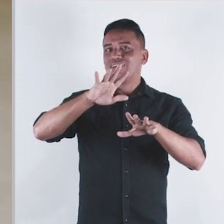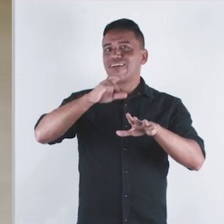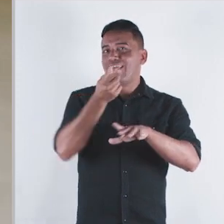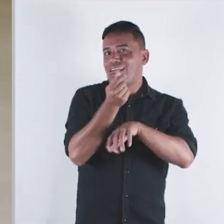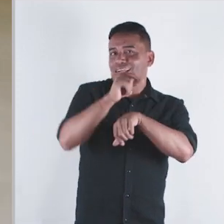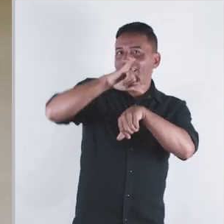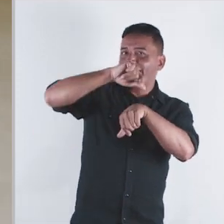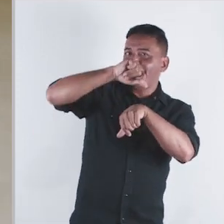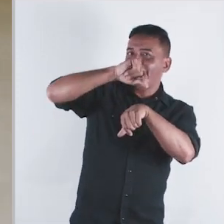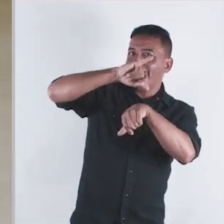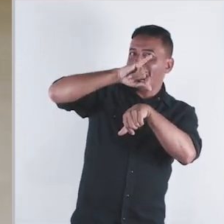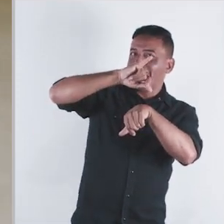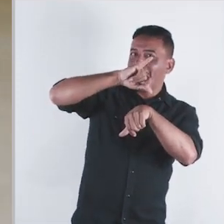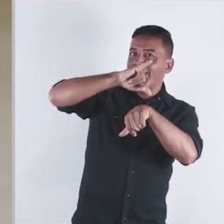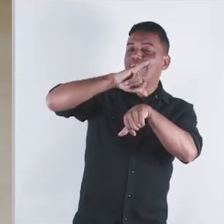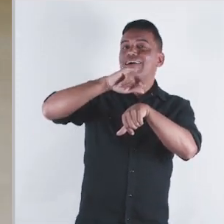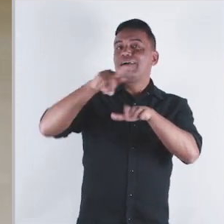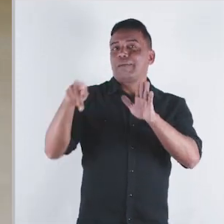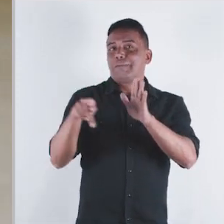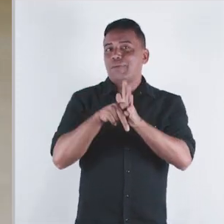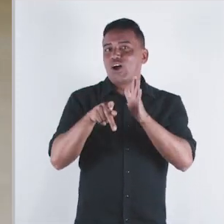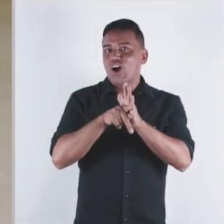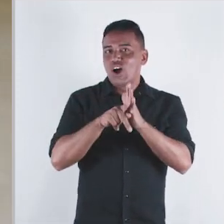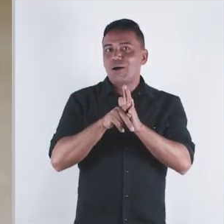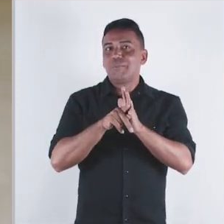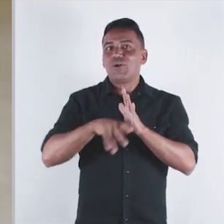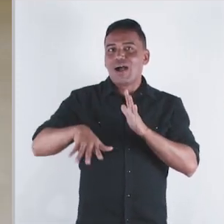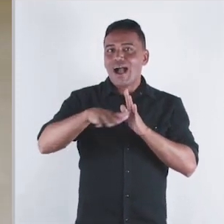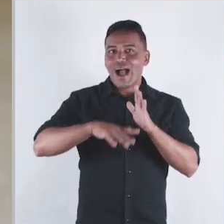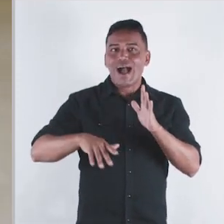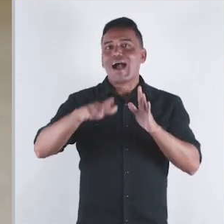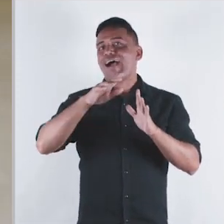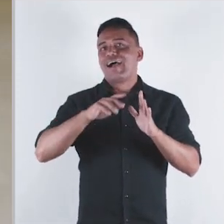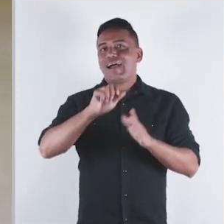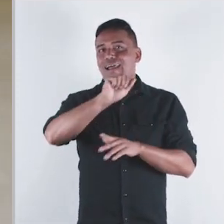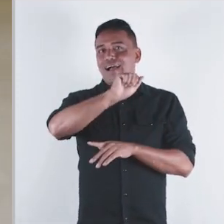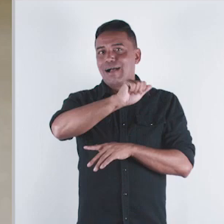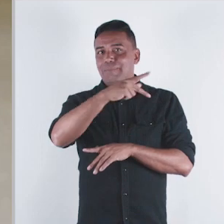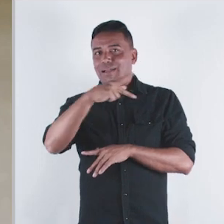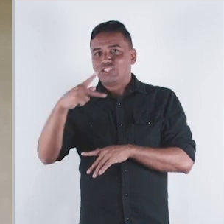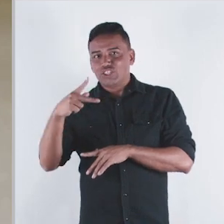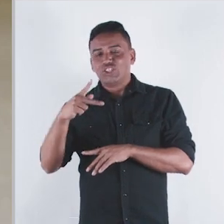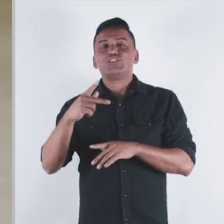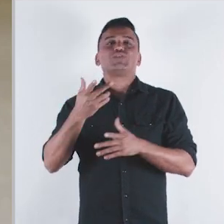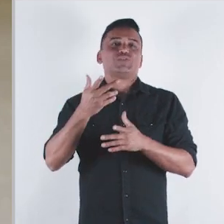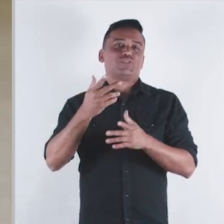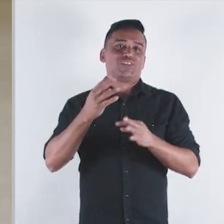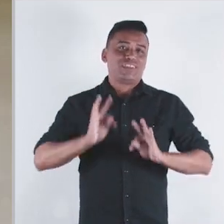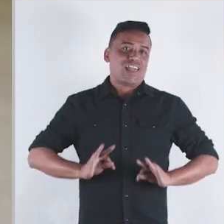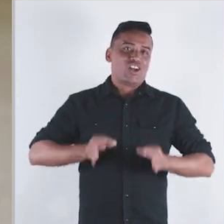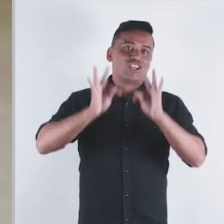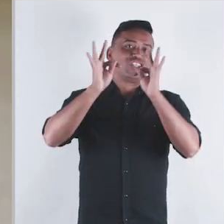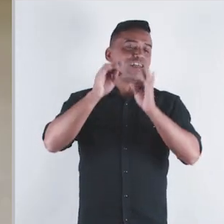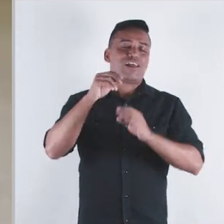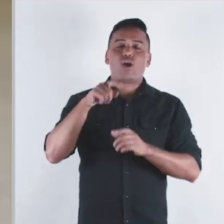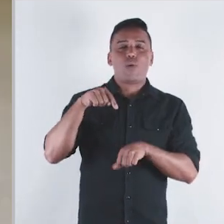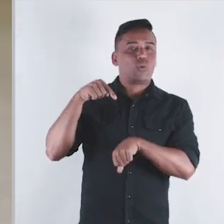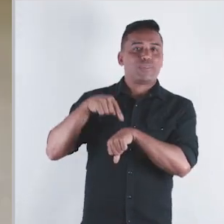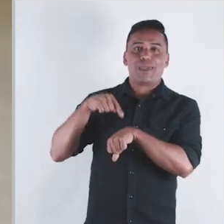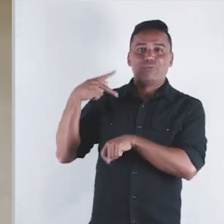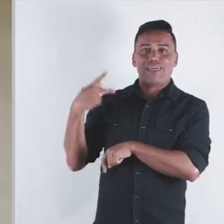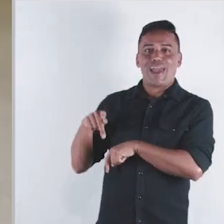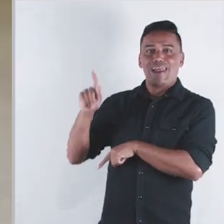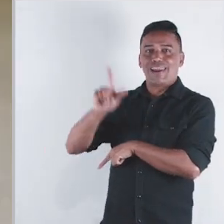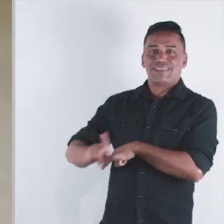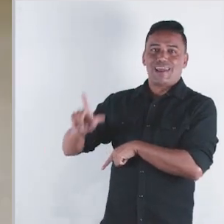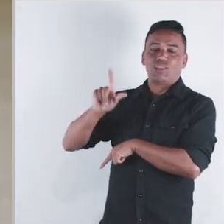do mercado dos dispositivos digitais não é o tempo da literatura, né? Então existe esse embate. Nós vamos